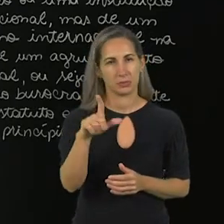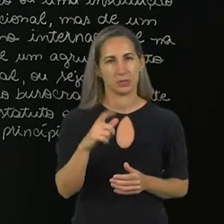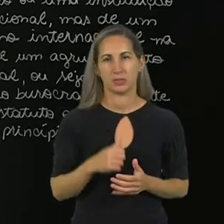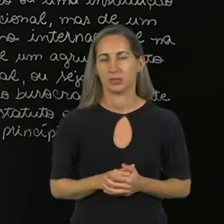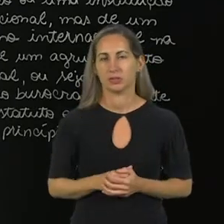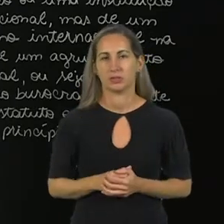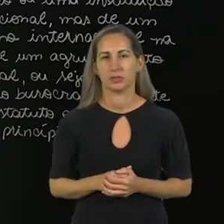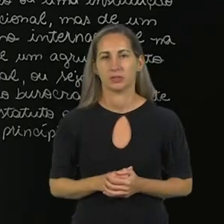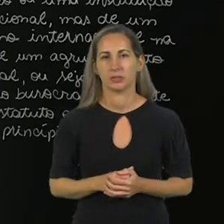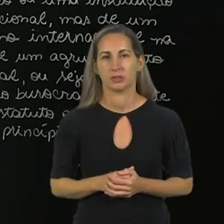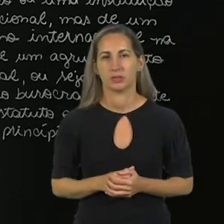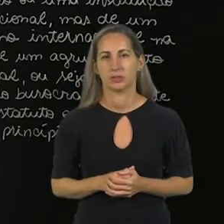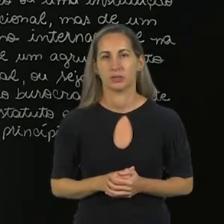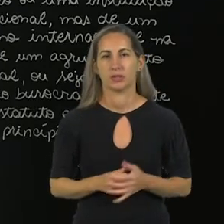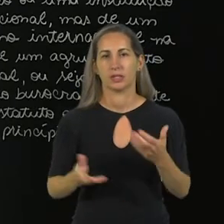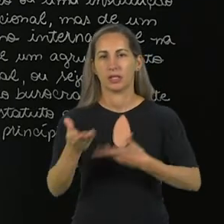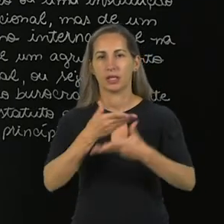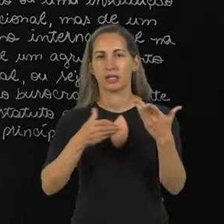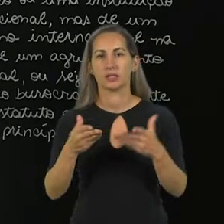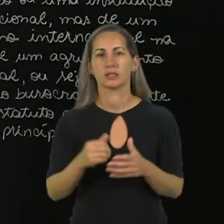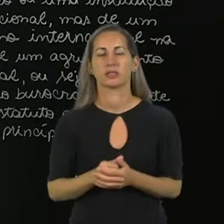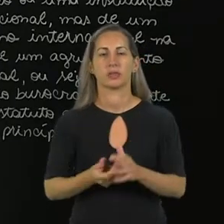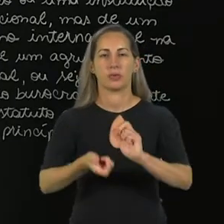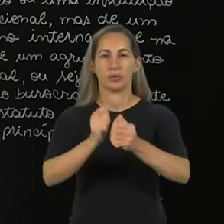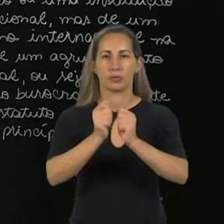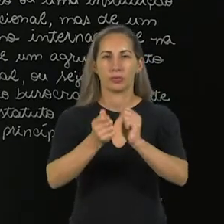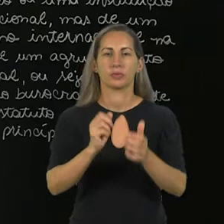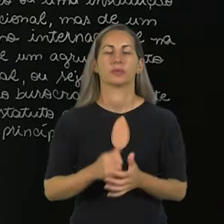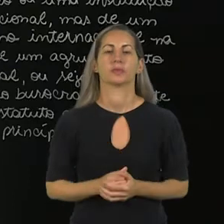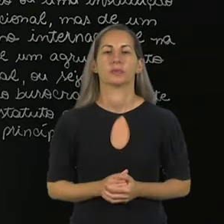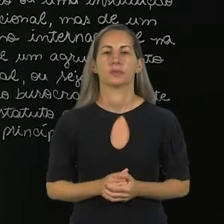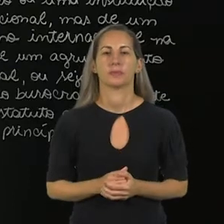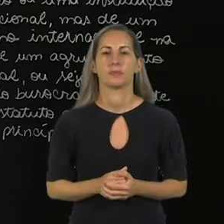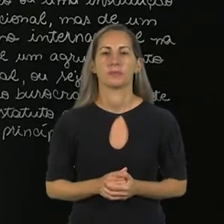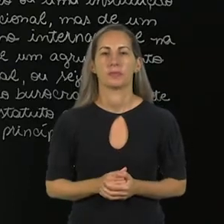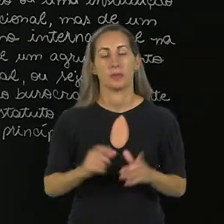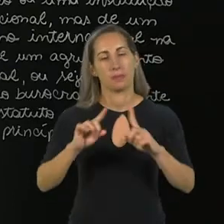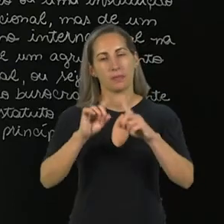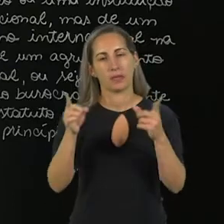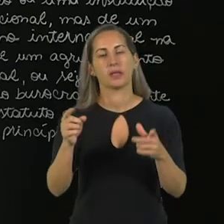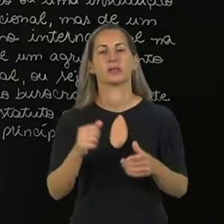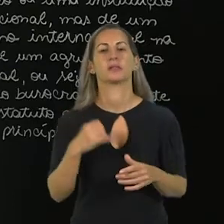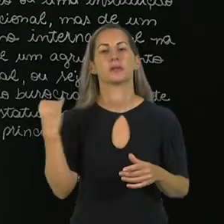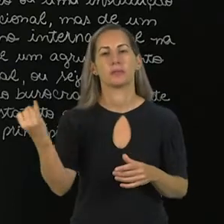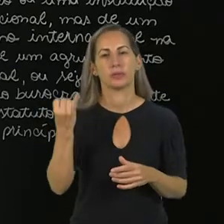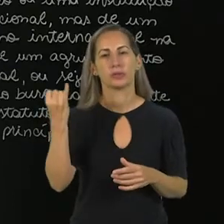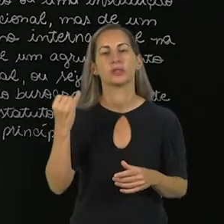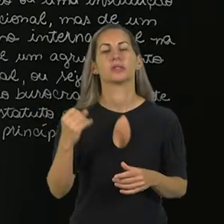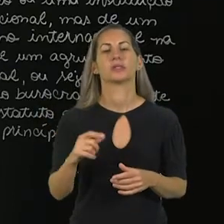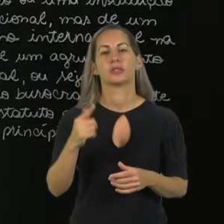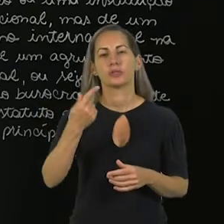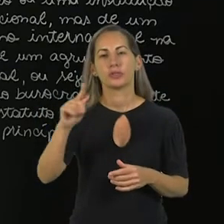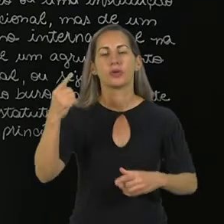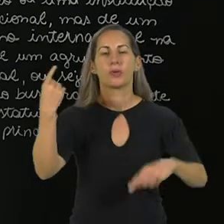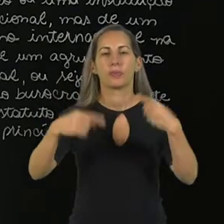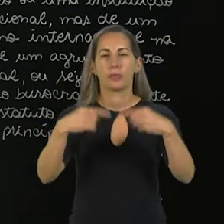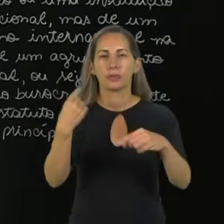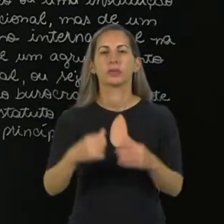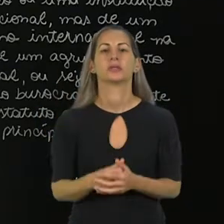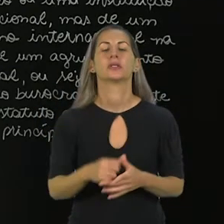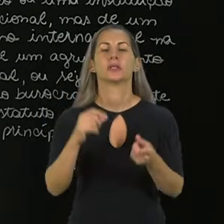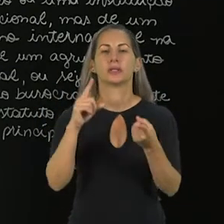muita relação com a parte econômica, a Rússia necessariamente, mas por ter essa importância geopolítica no mundo, ela